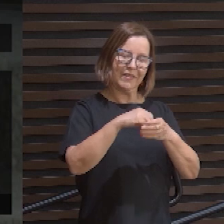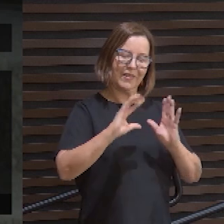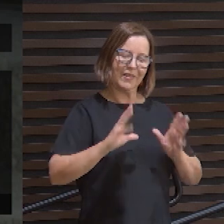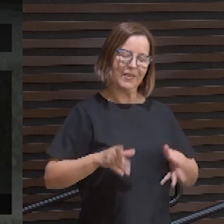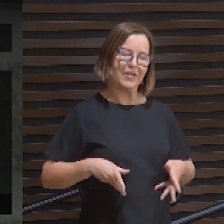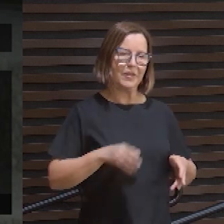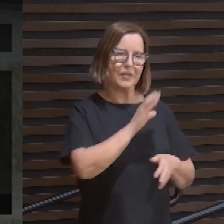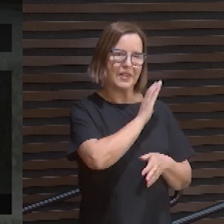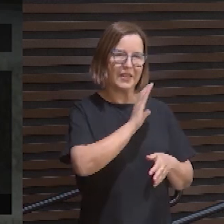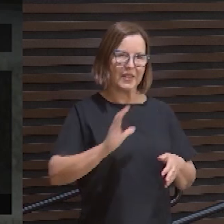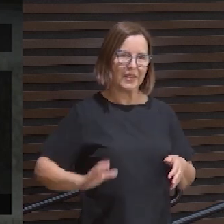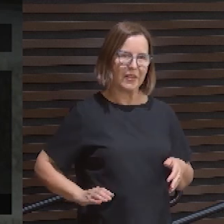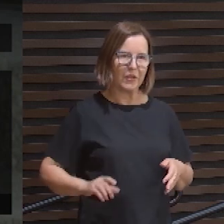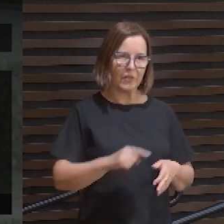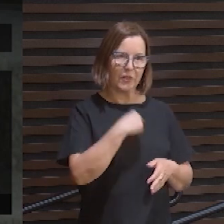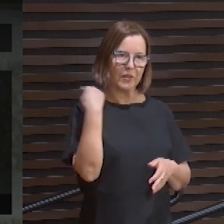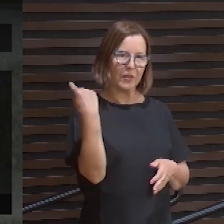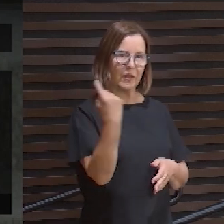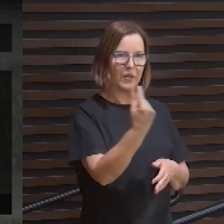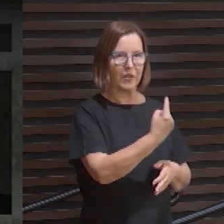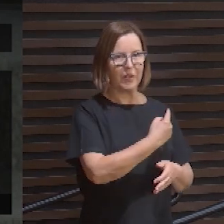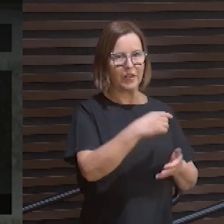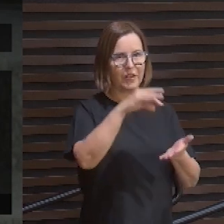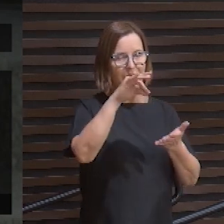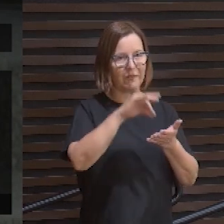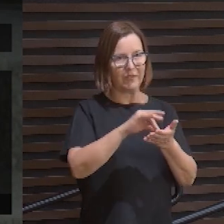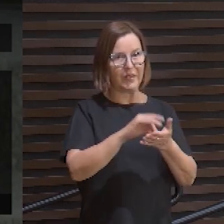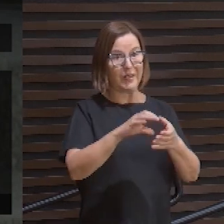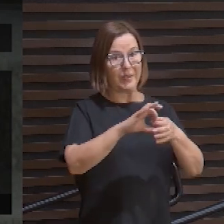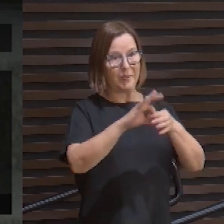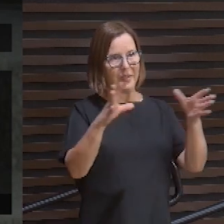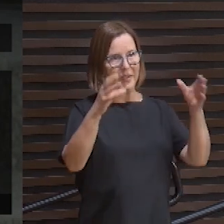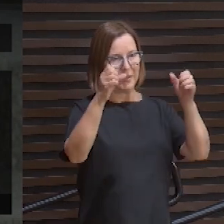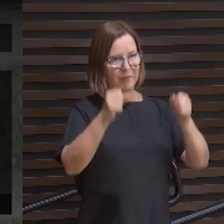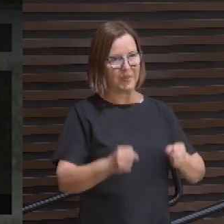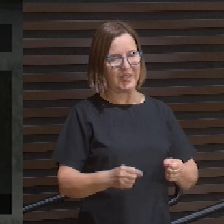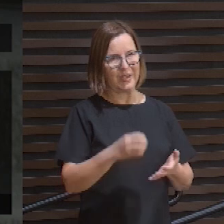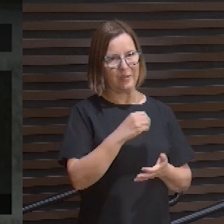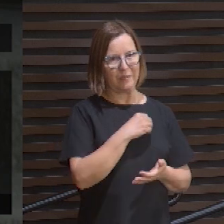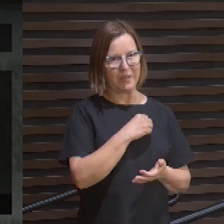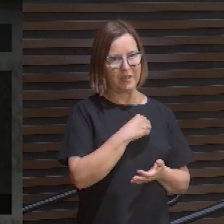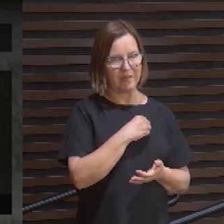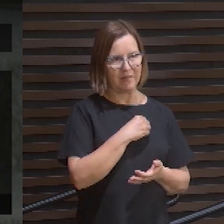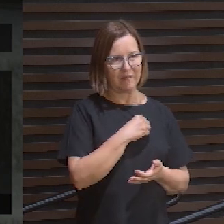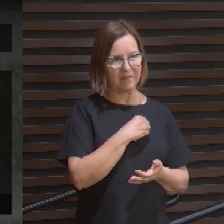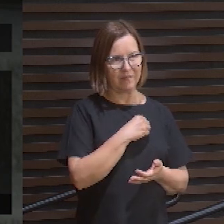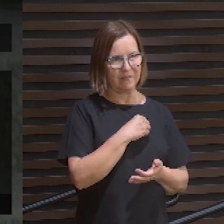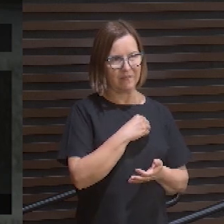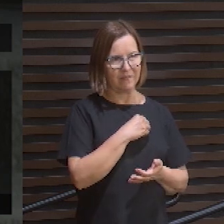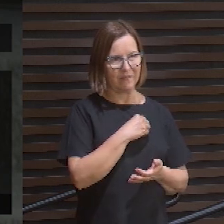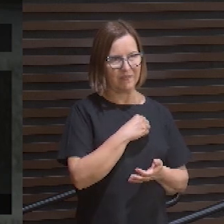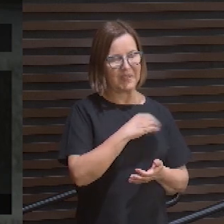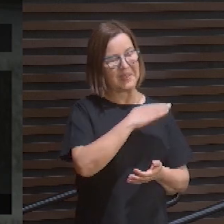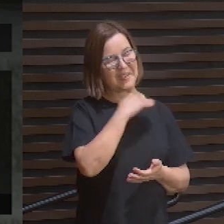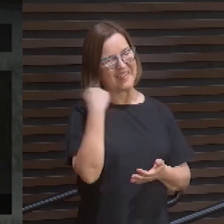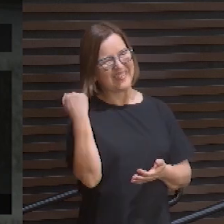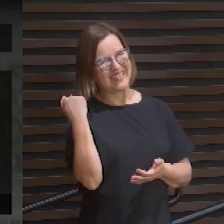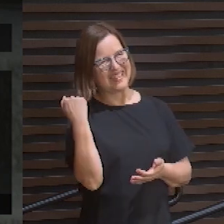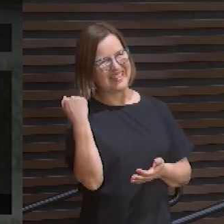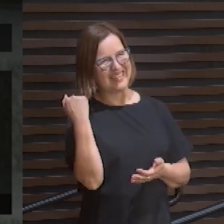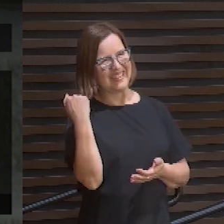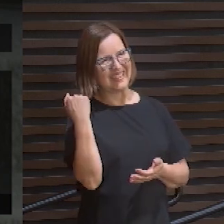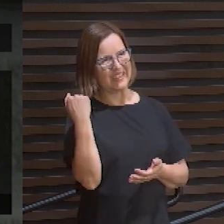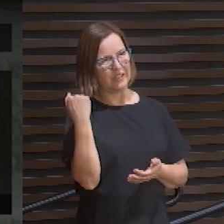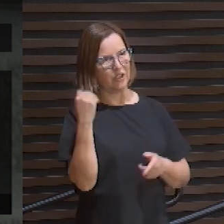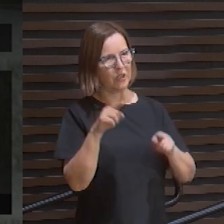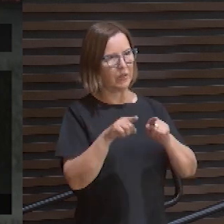fato libertos do poder do pecado e da morte.